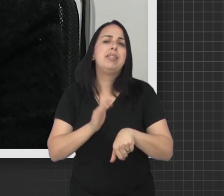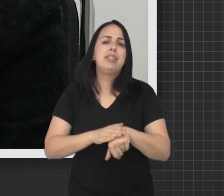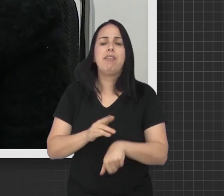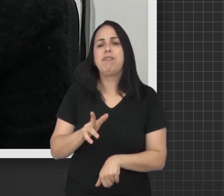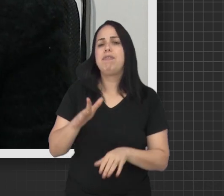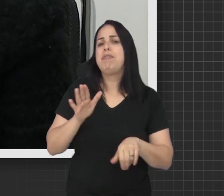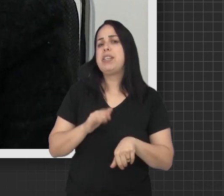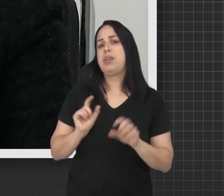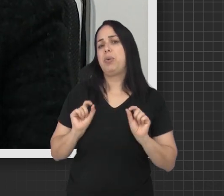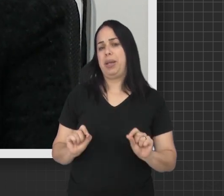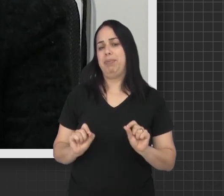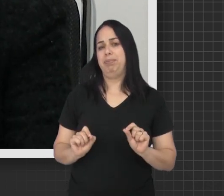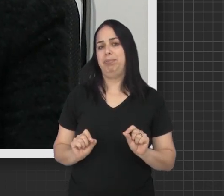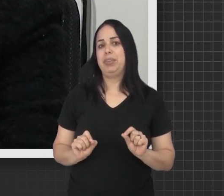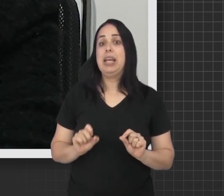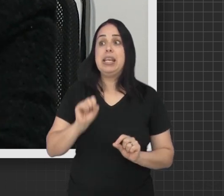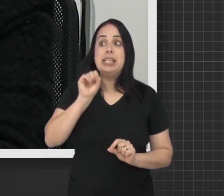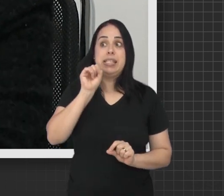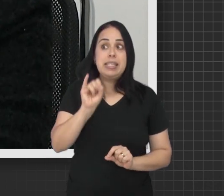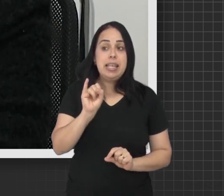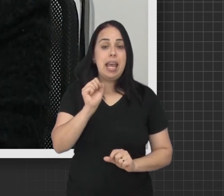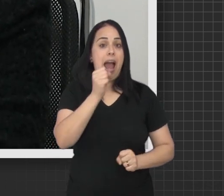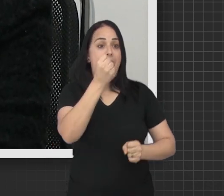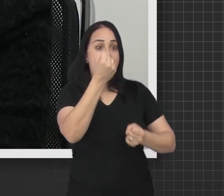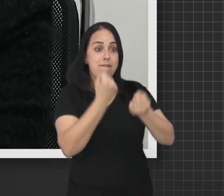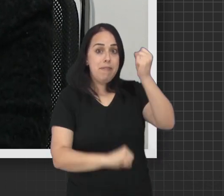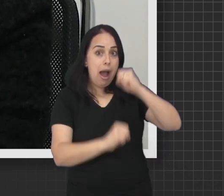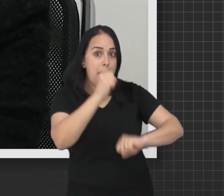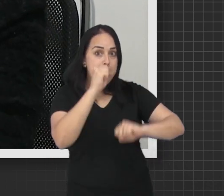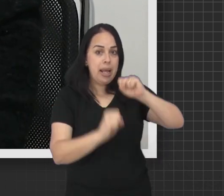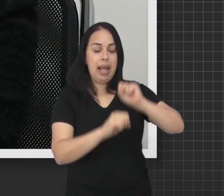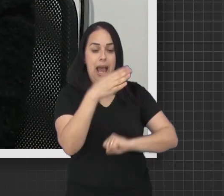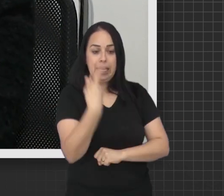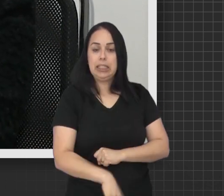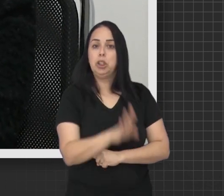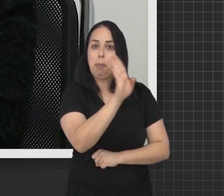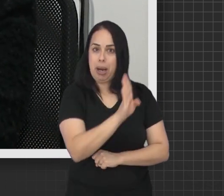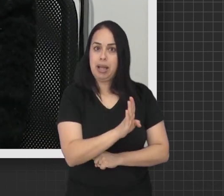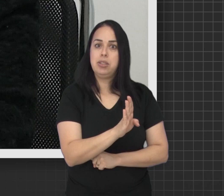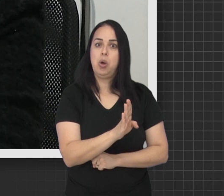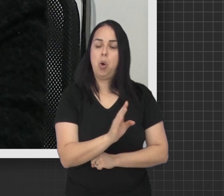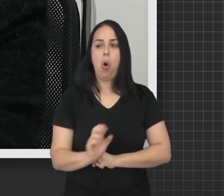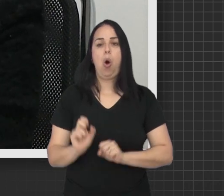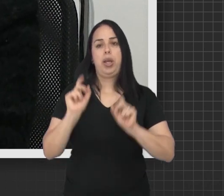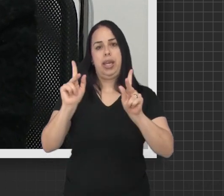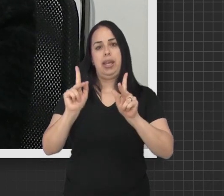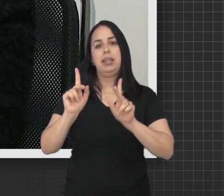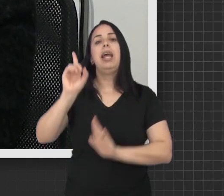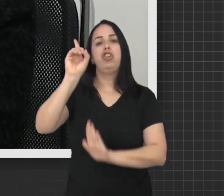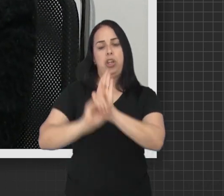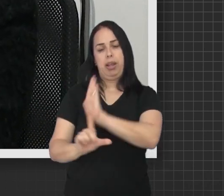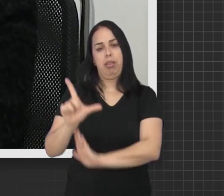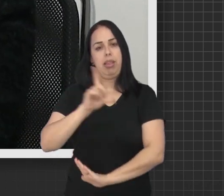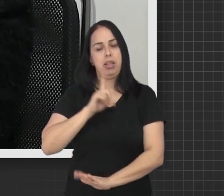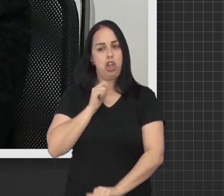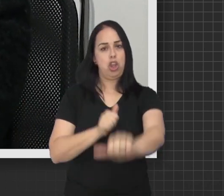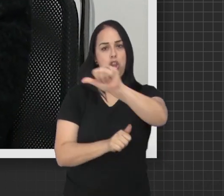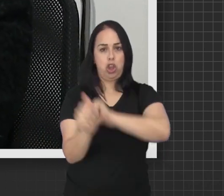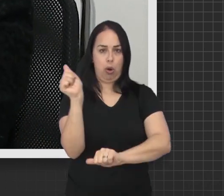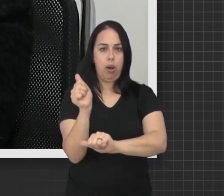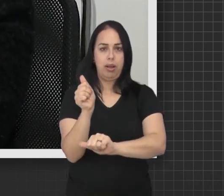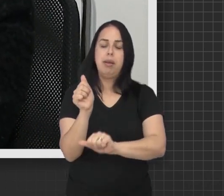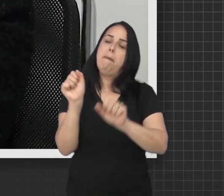precisa considerar? Se tiver um fabricante atuando no país, aí esse direito é garantido